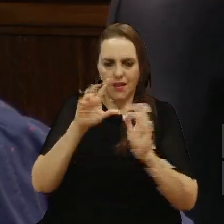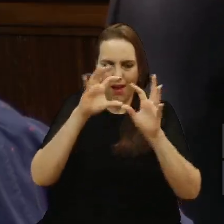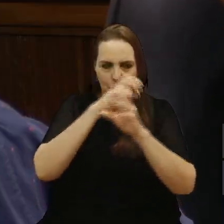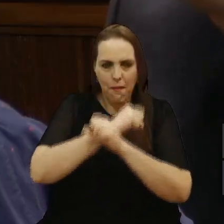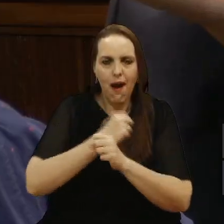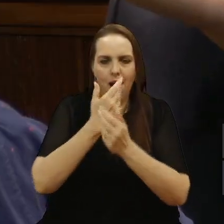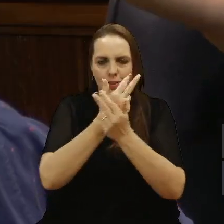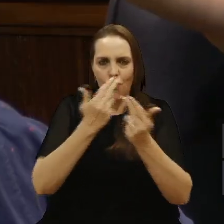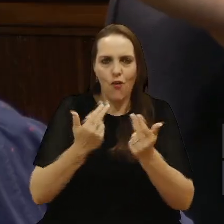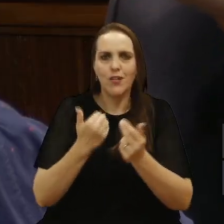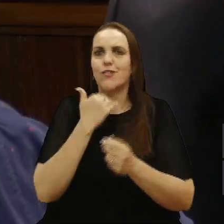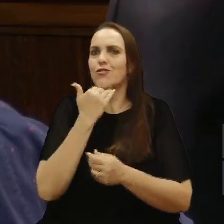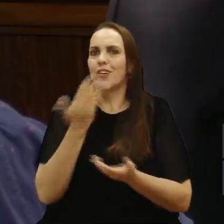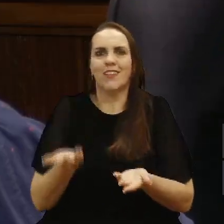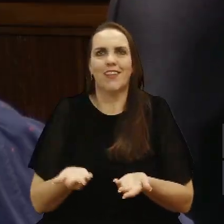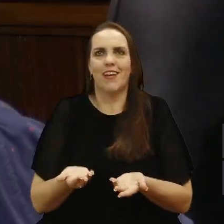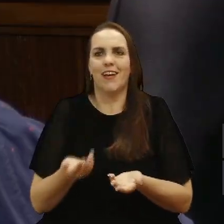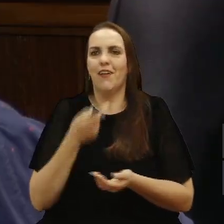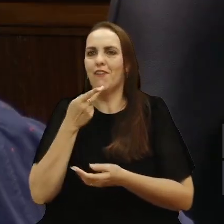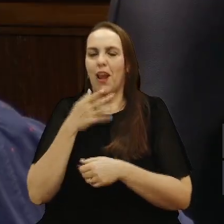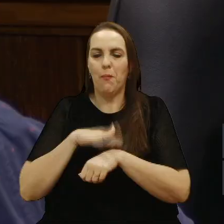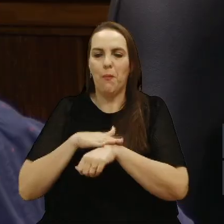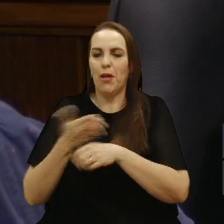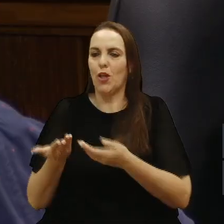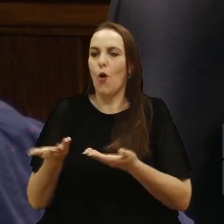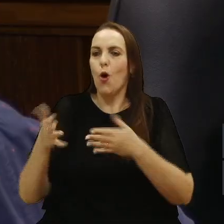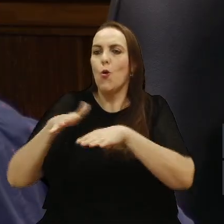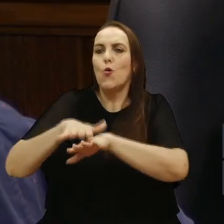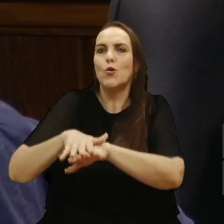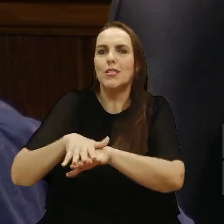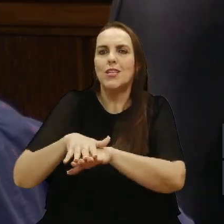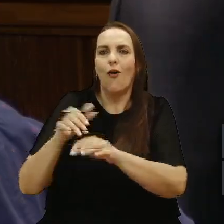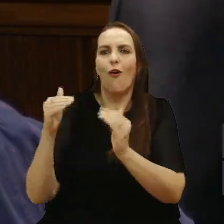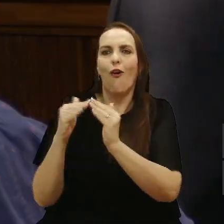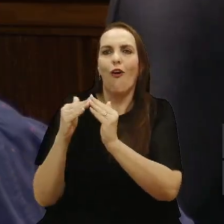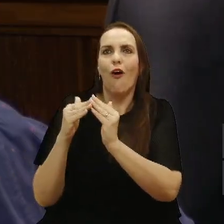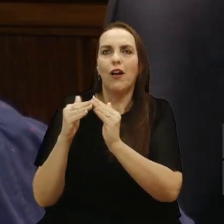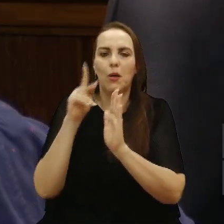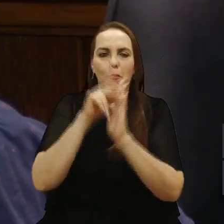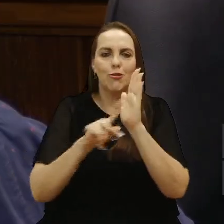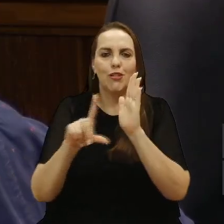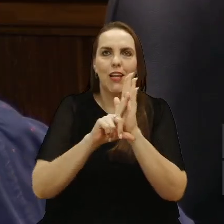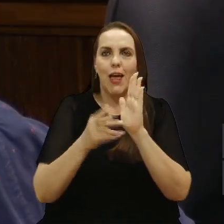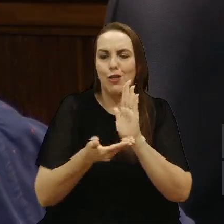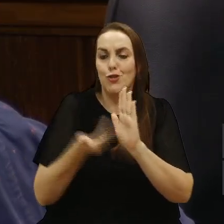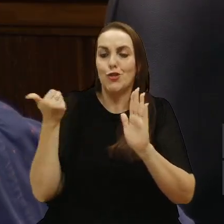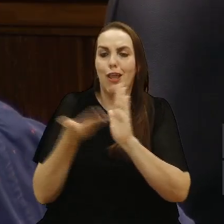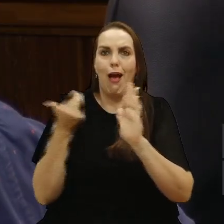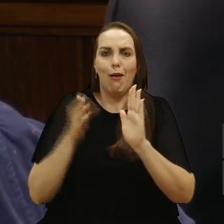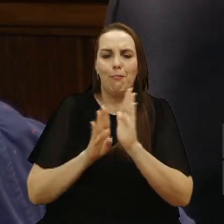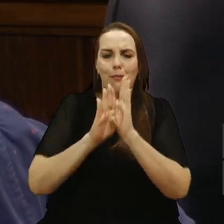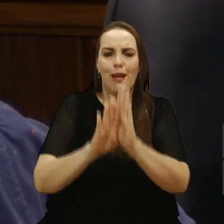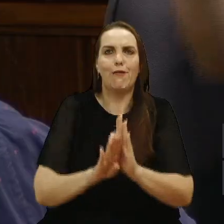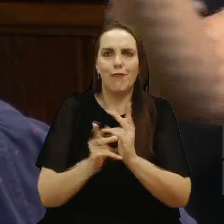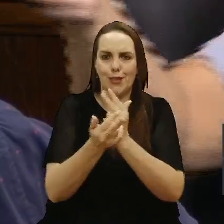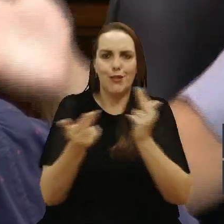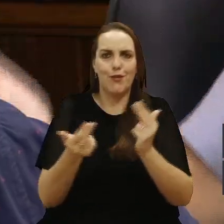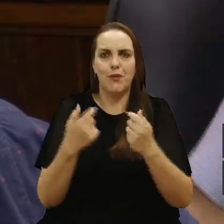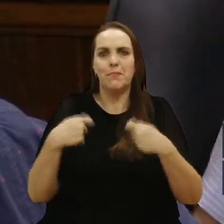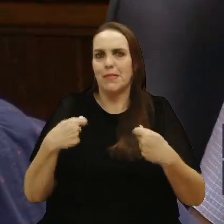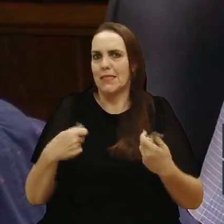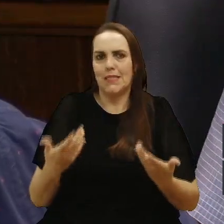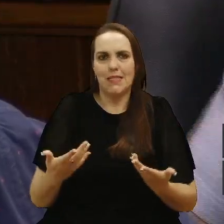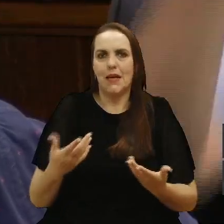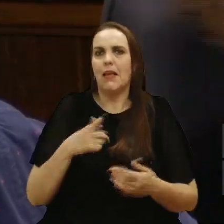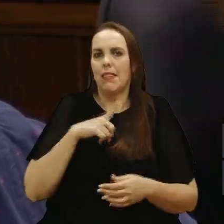da inclusão e quando vem aqui projeto de lei para tirar benefício de quem tem algum